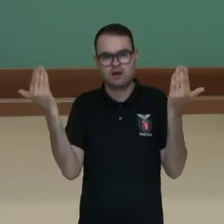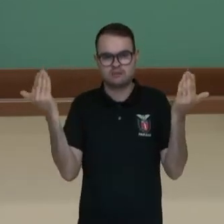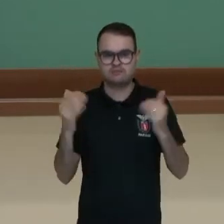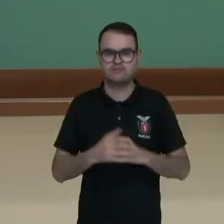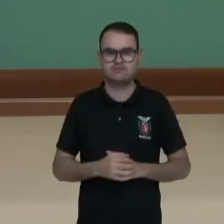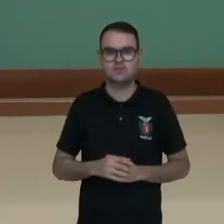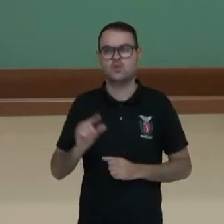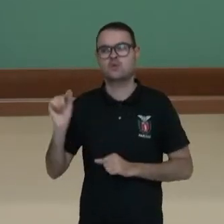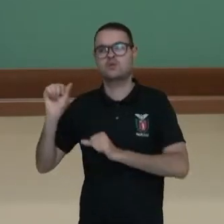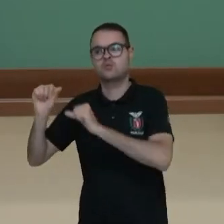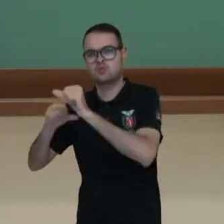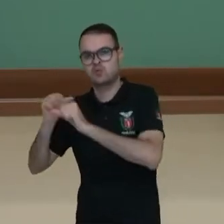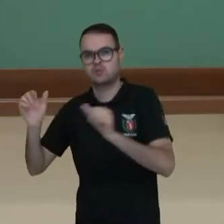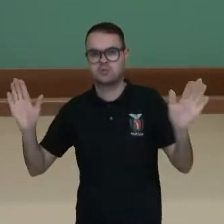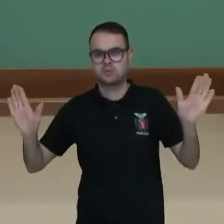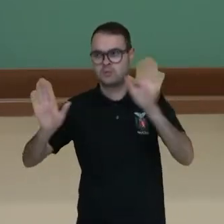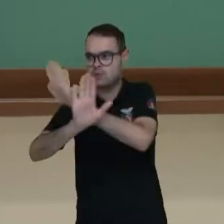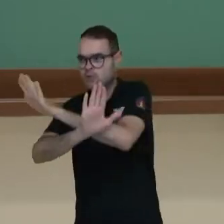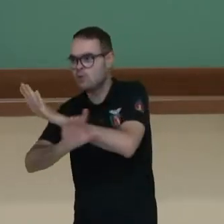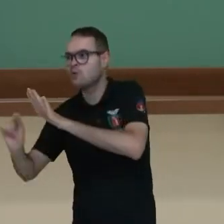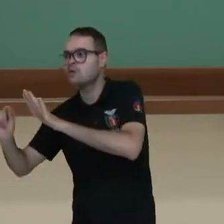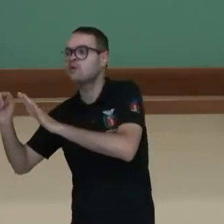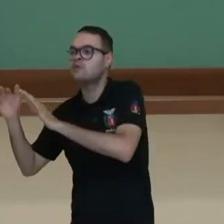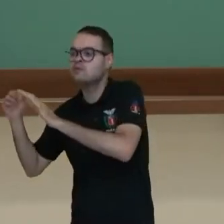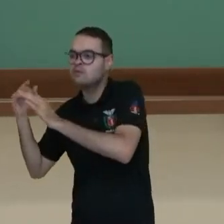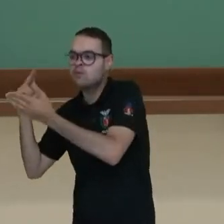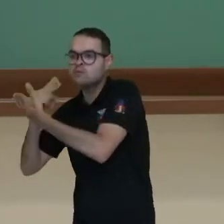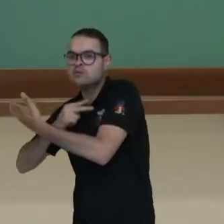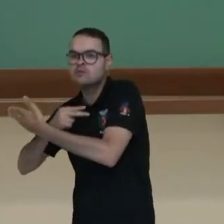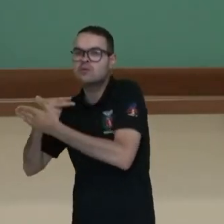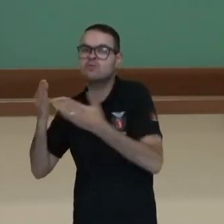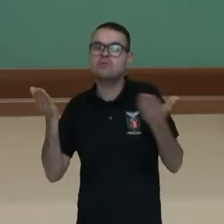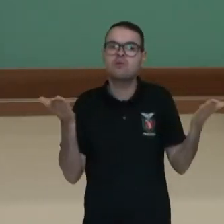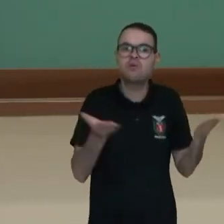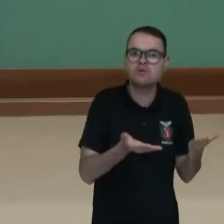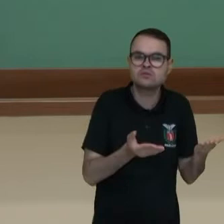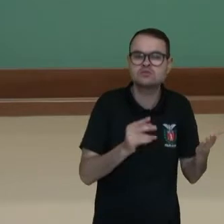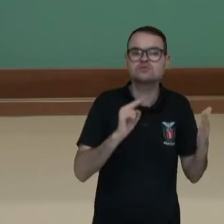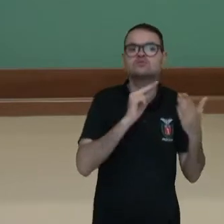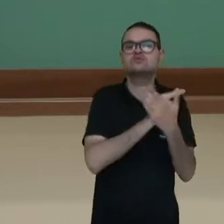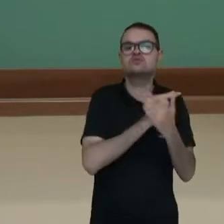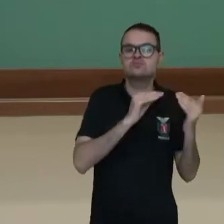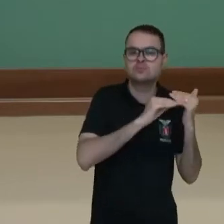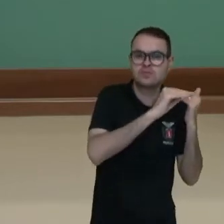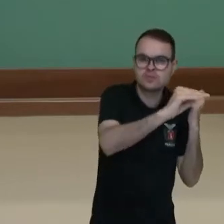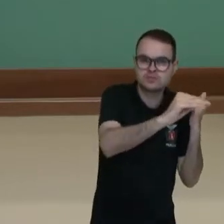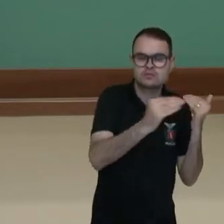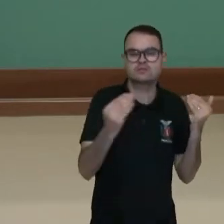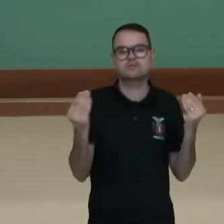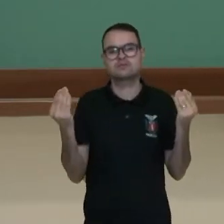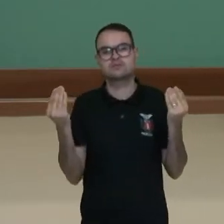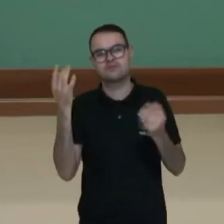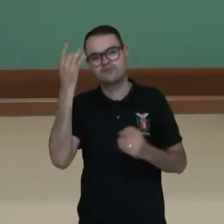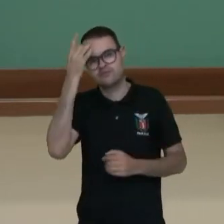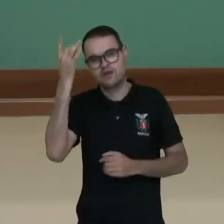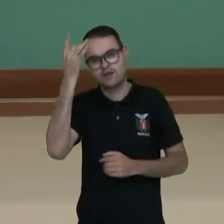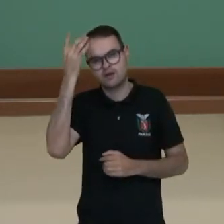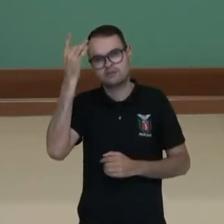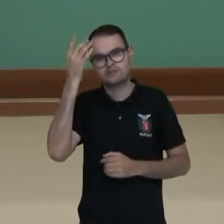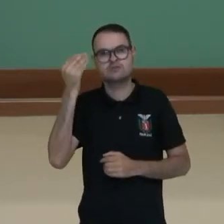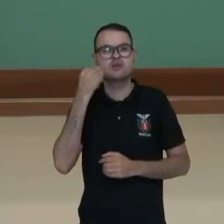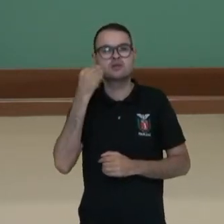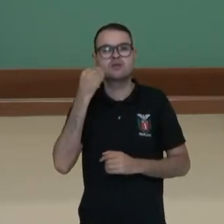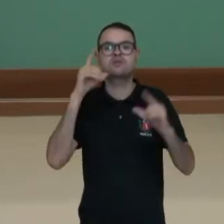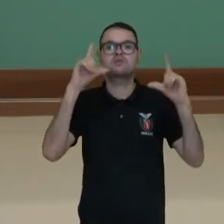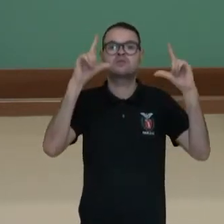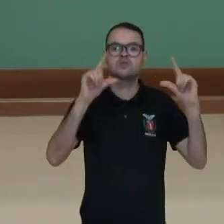que mudou e o que permaneceu. Por exemplo, é muito fácil a gente notar uma diminuição